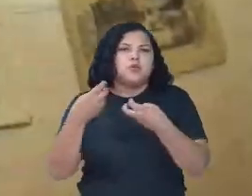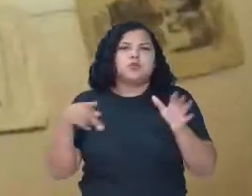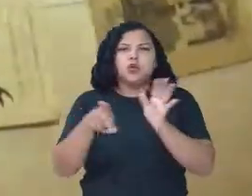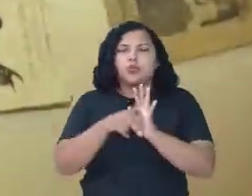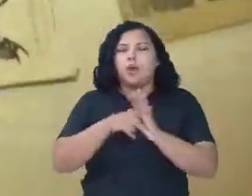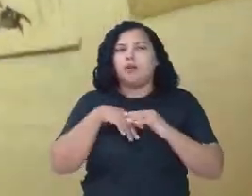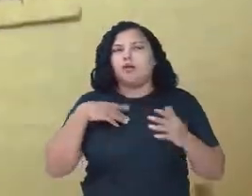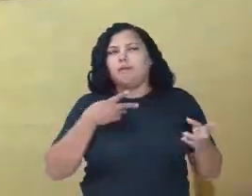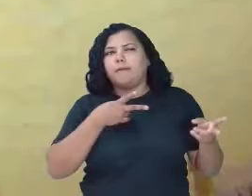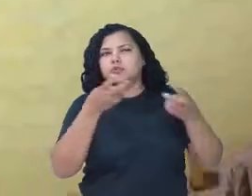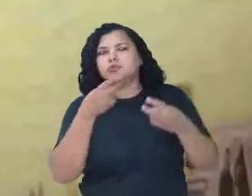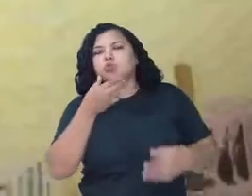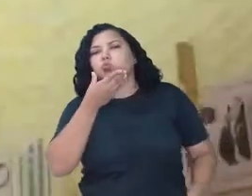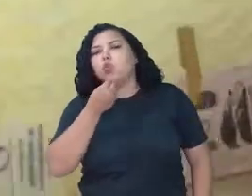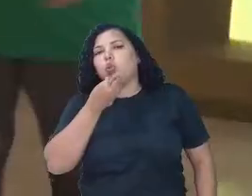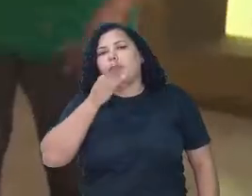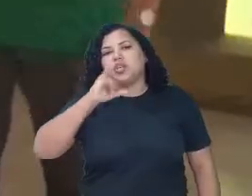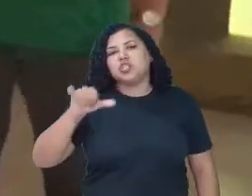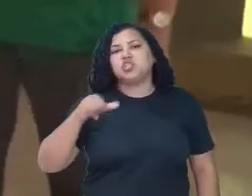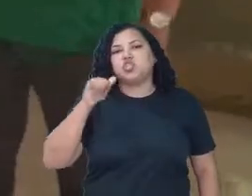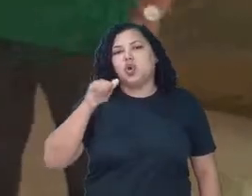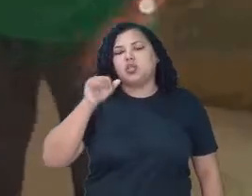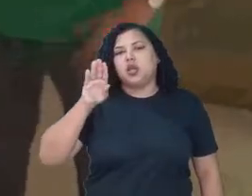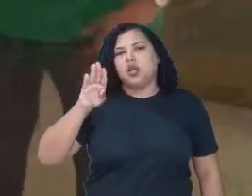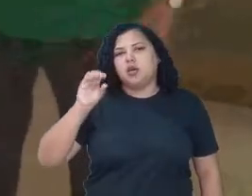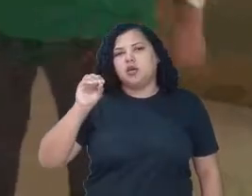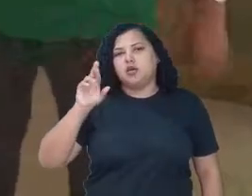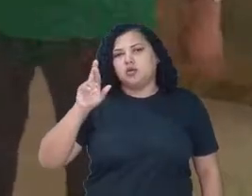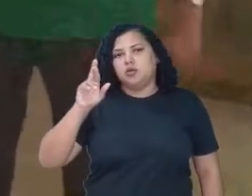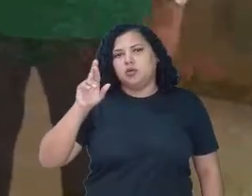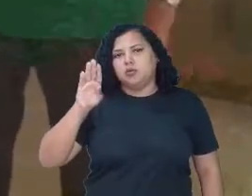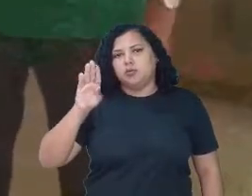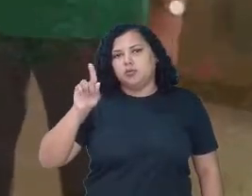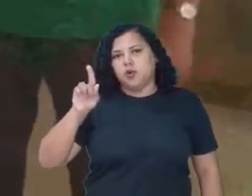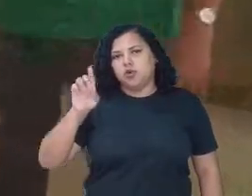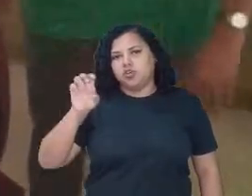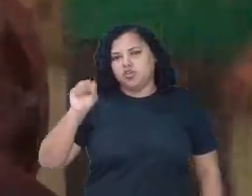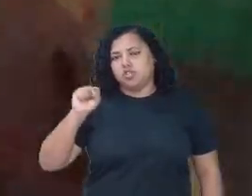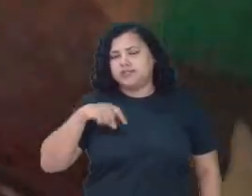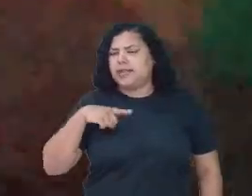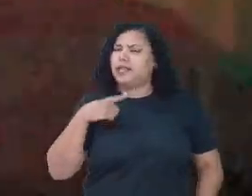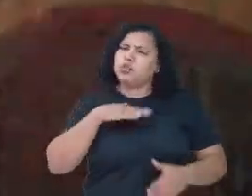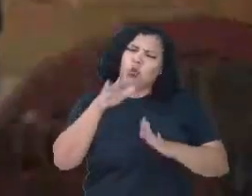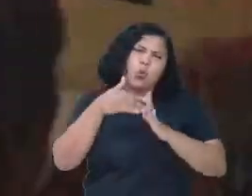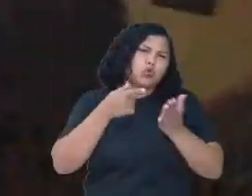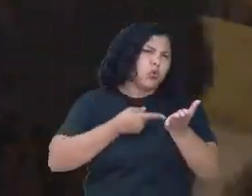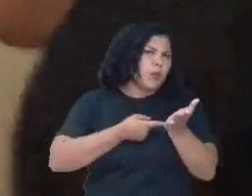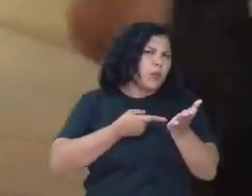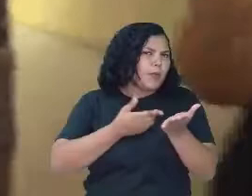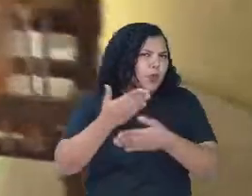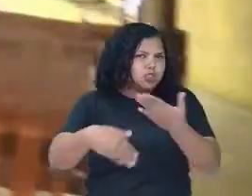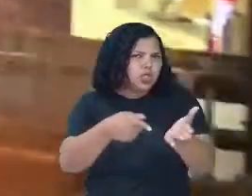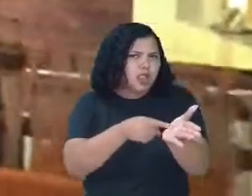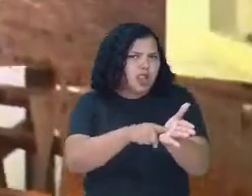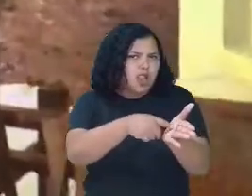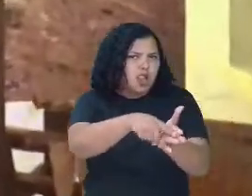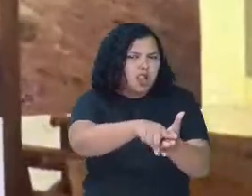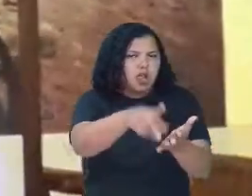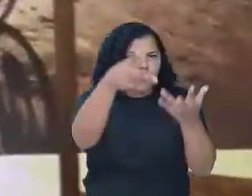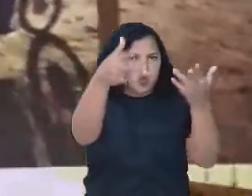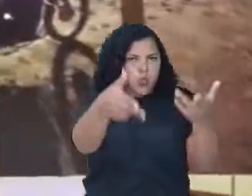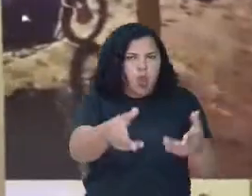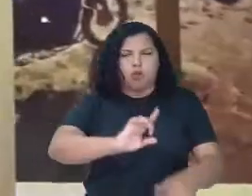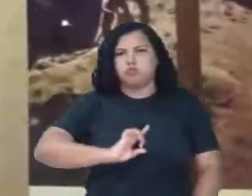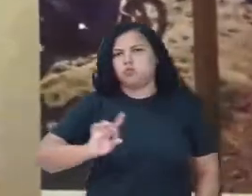como, por exemplo, de J. Borges. Nem todo o processo de xilogravura vai ter essa mesma estética Sim, voltada sim. para o